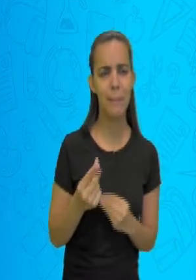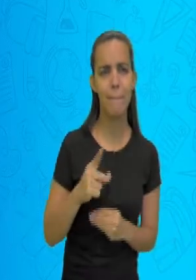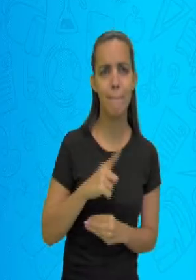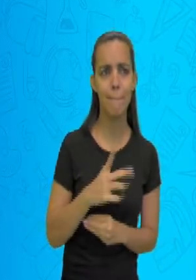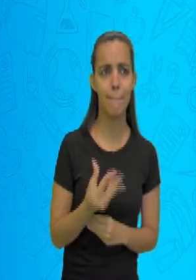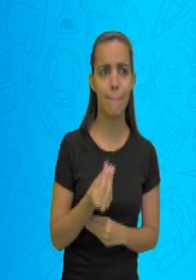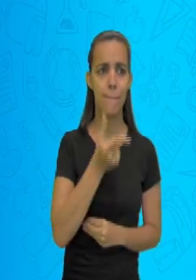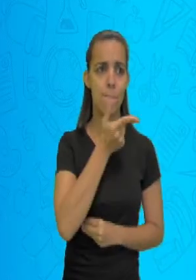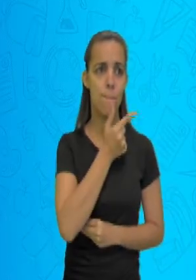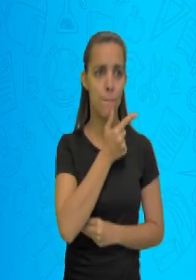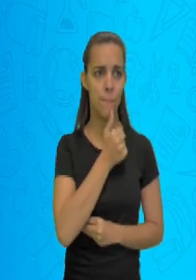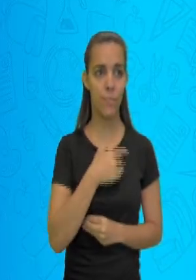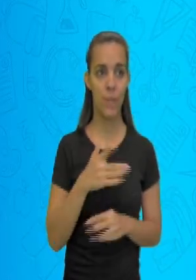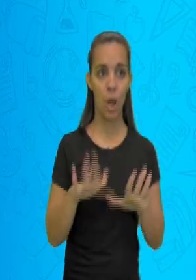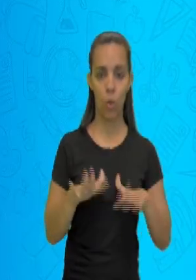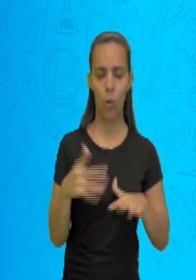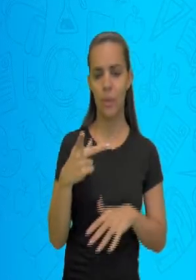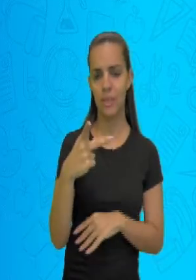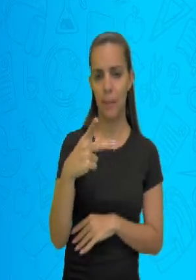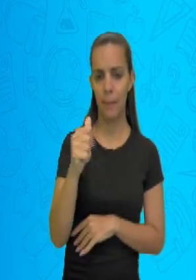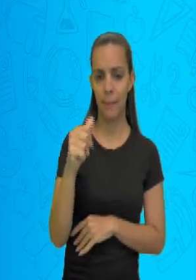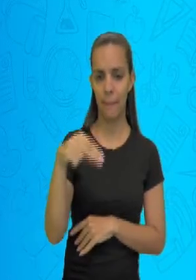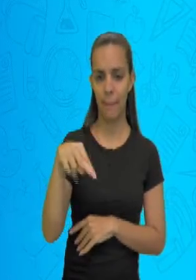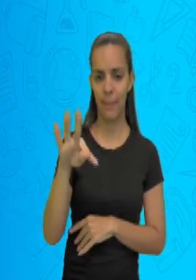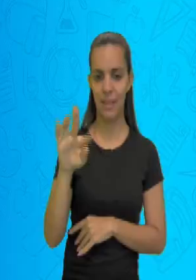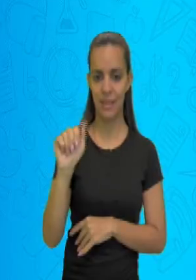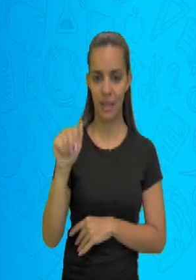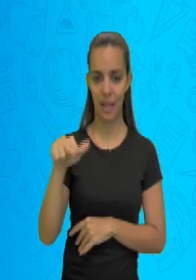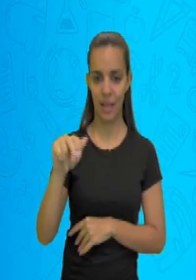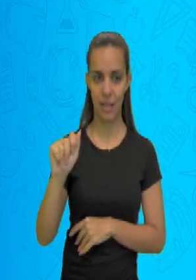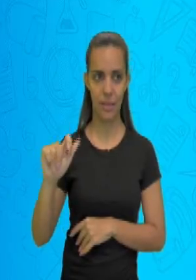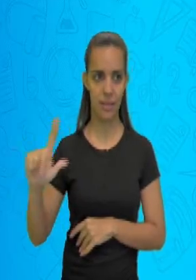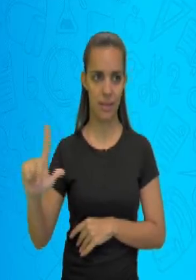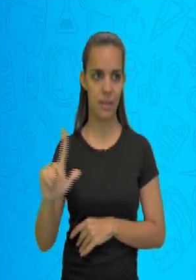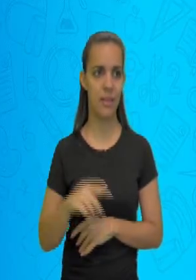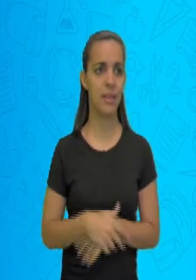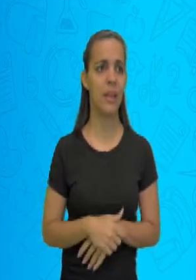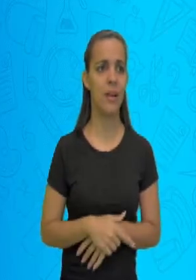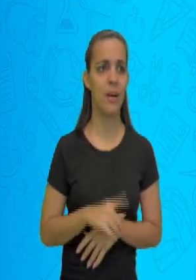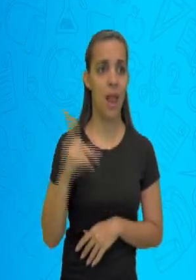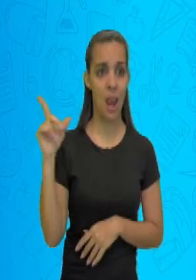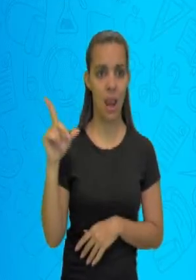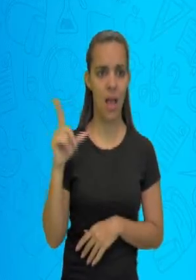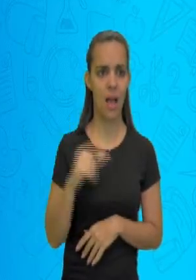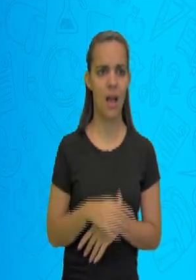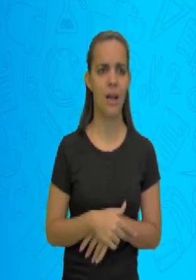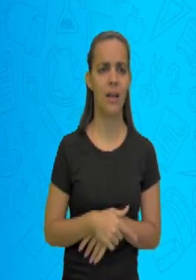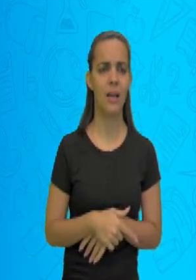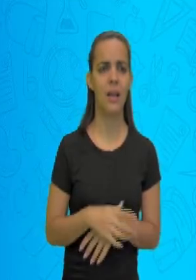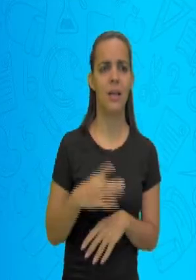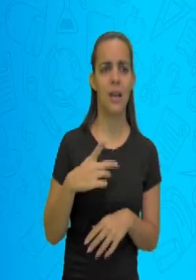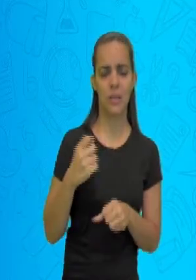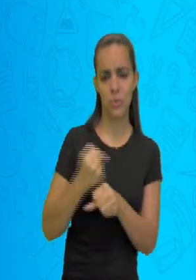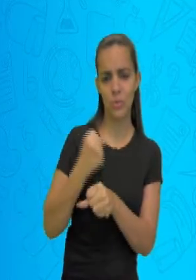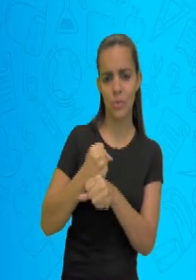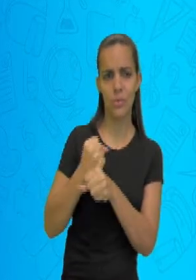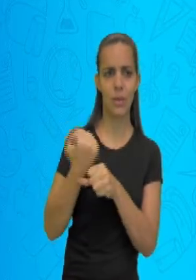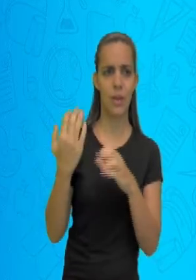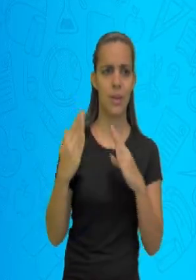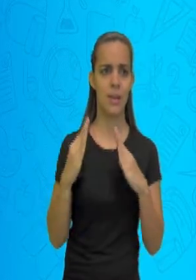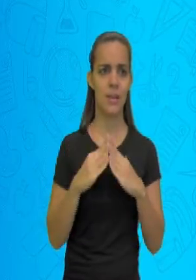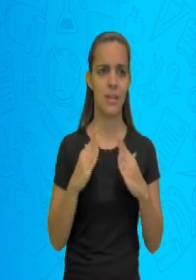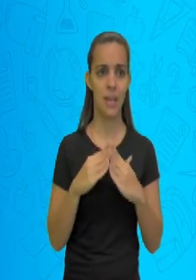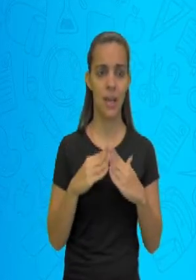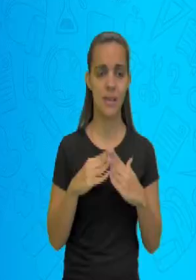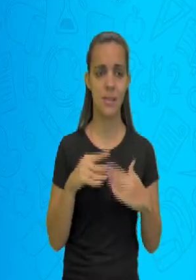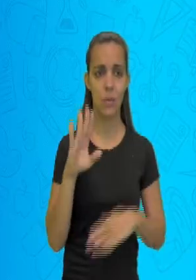aquela região, por exemplo, do Pantanal, é uma área que tem muita água. Então as pessoas constroem, olha, com madeira,